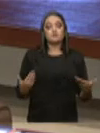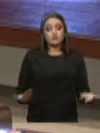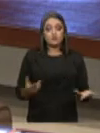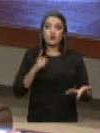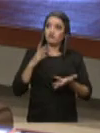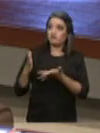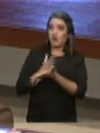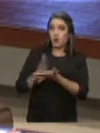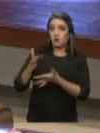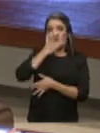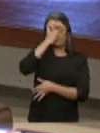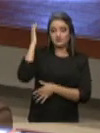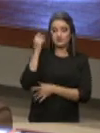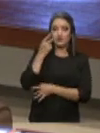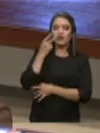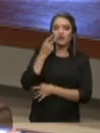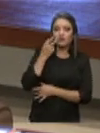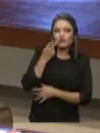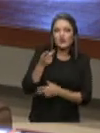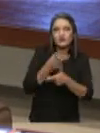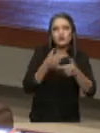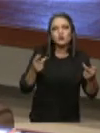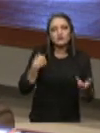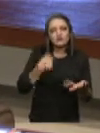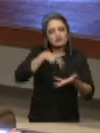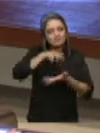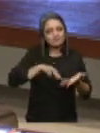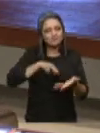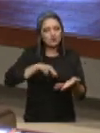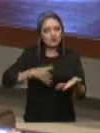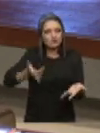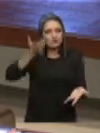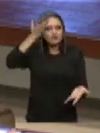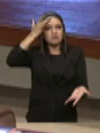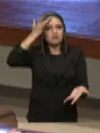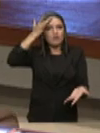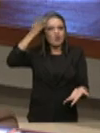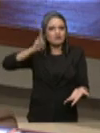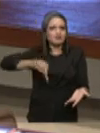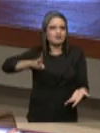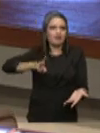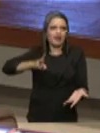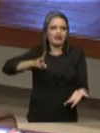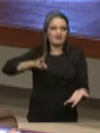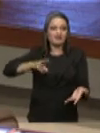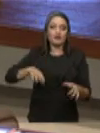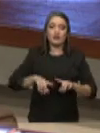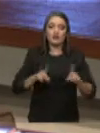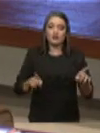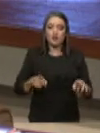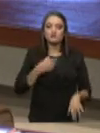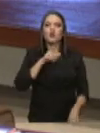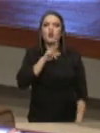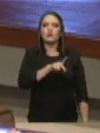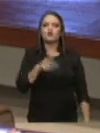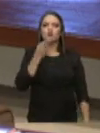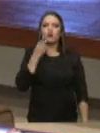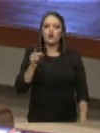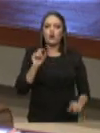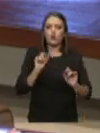falam coisas que ficam na nossa mente. O professor Barbosa Moreira, ele afirmava que nos umbrais da Catedral